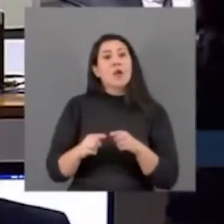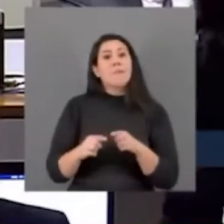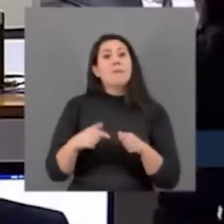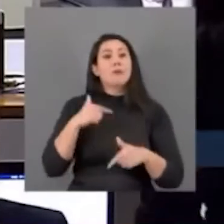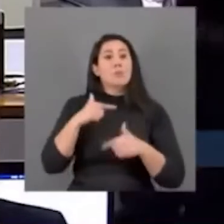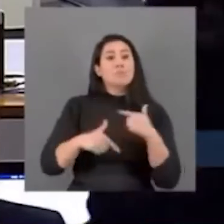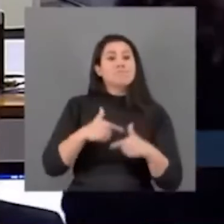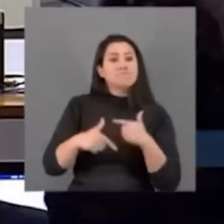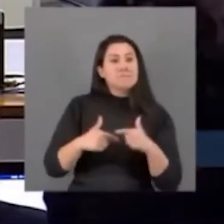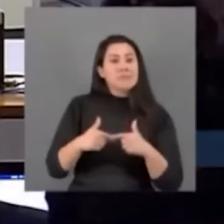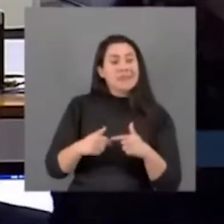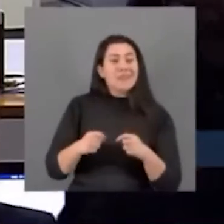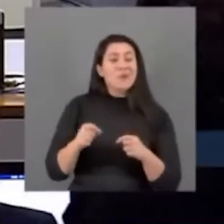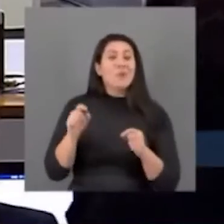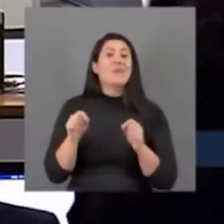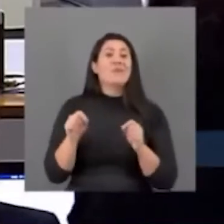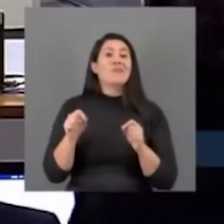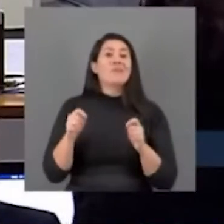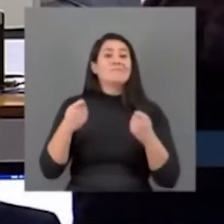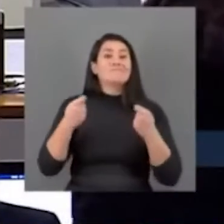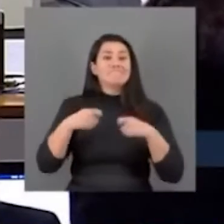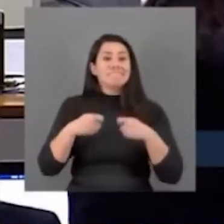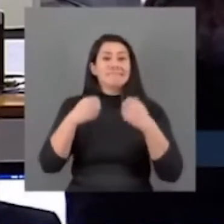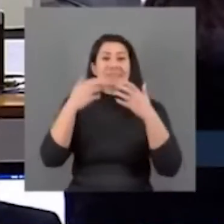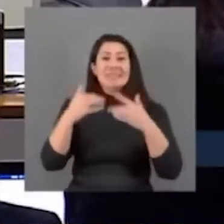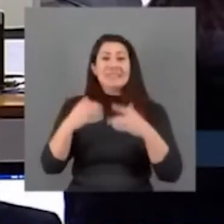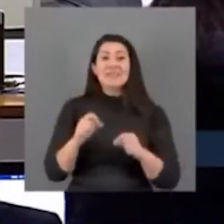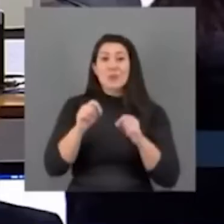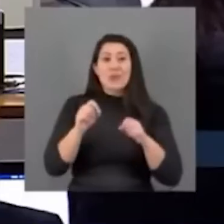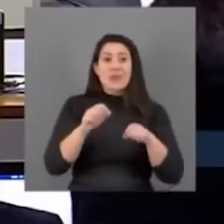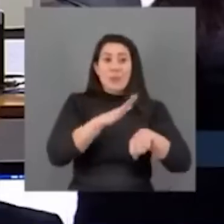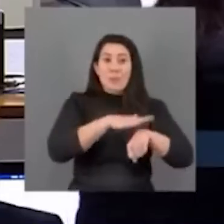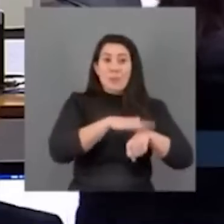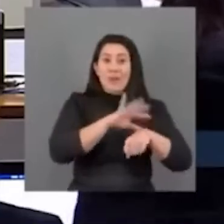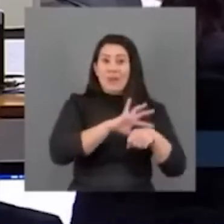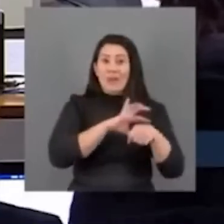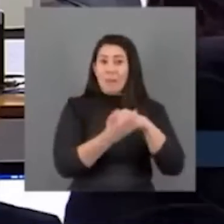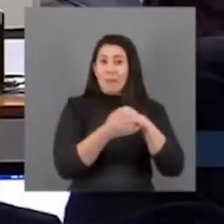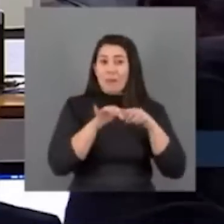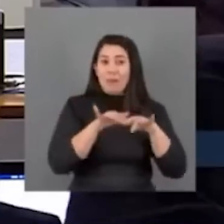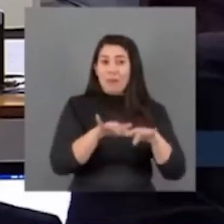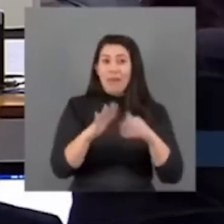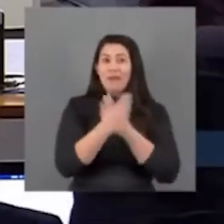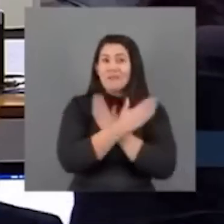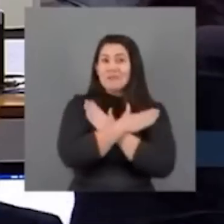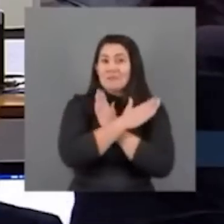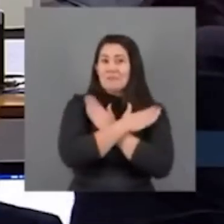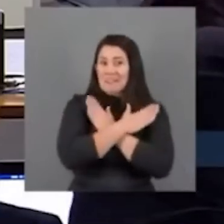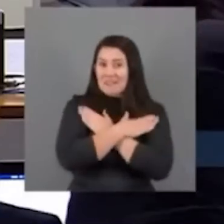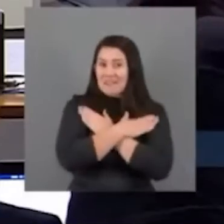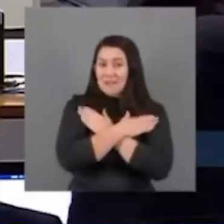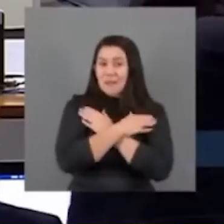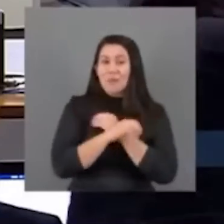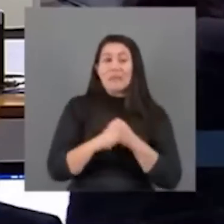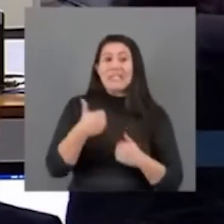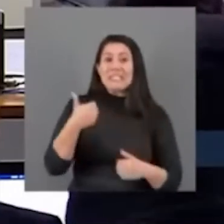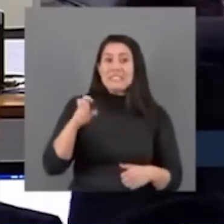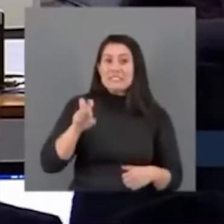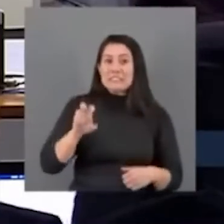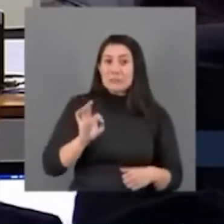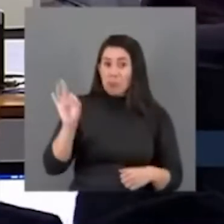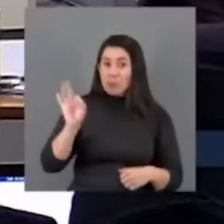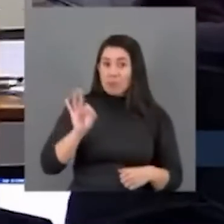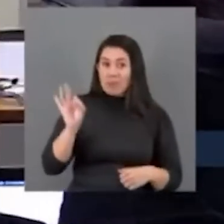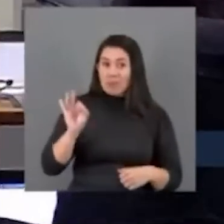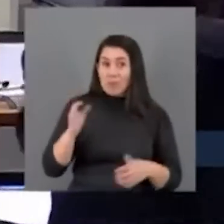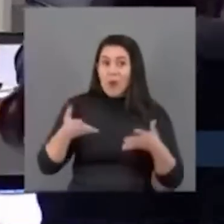desemprego de 15%. ali no pico da pandemia bateu um mínimo de 7.9 agora tá em torno de 8.4